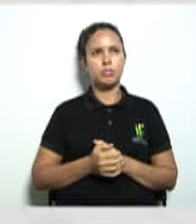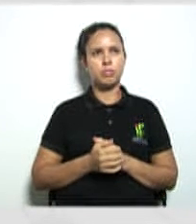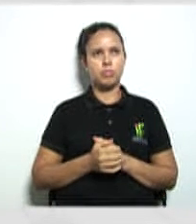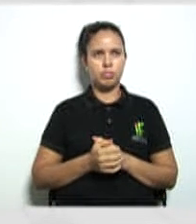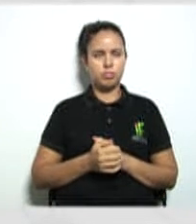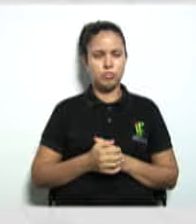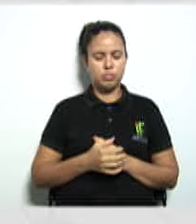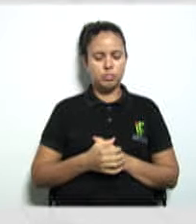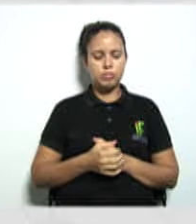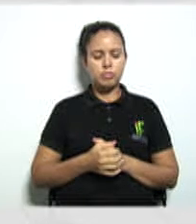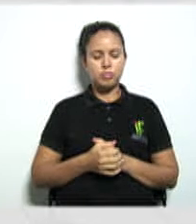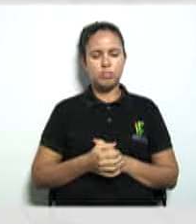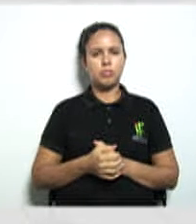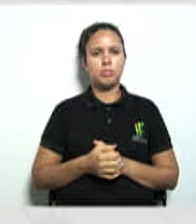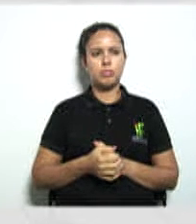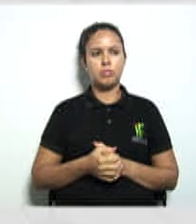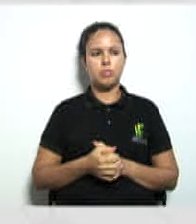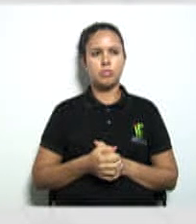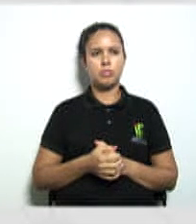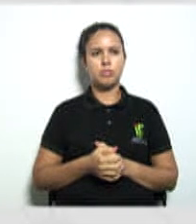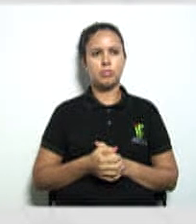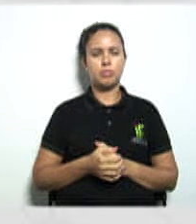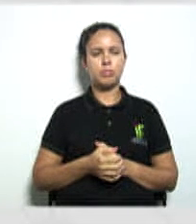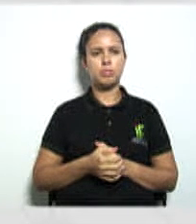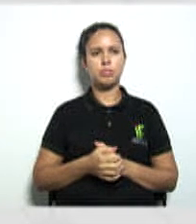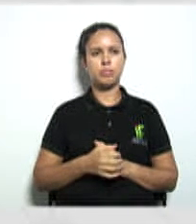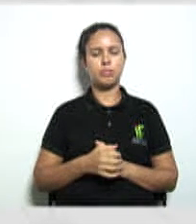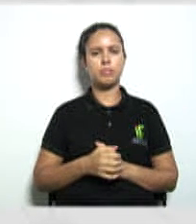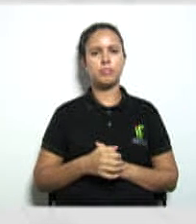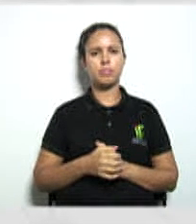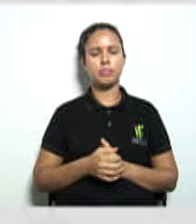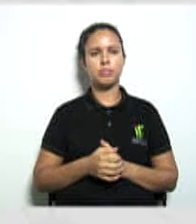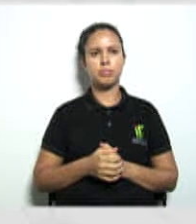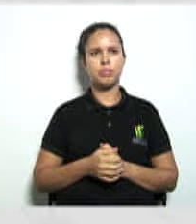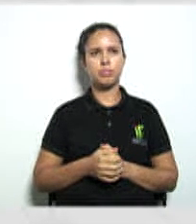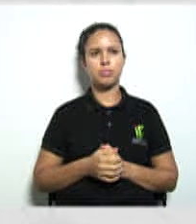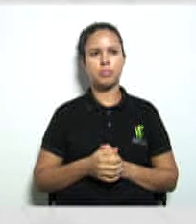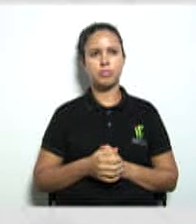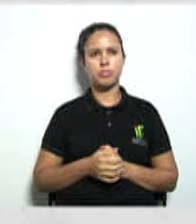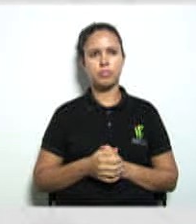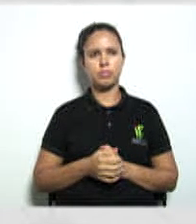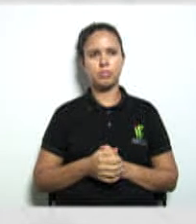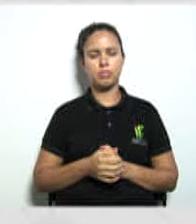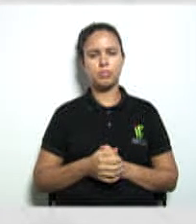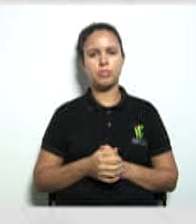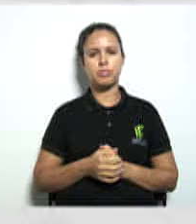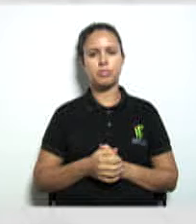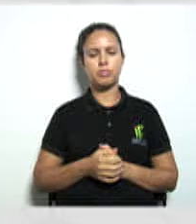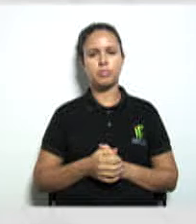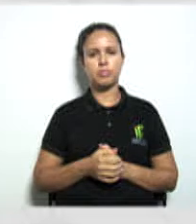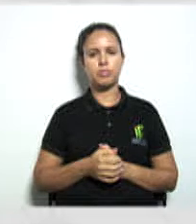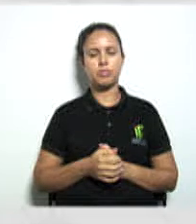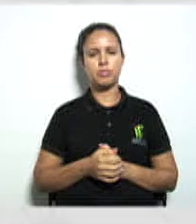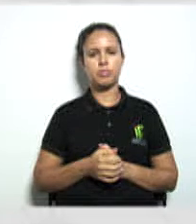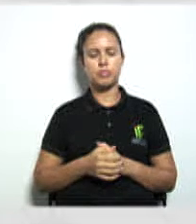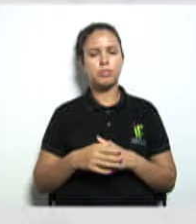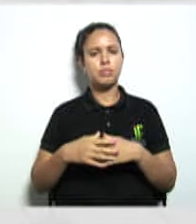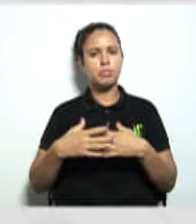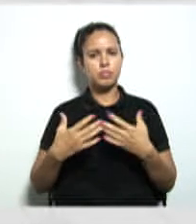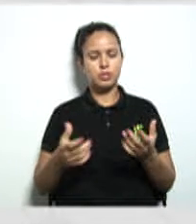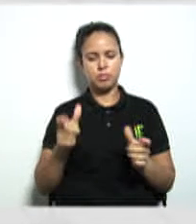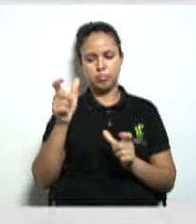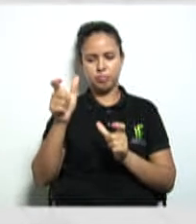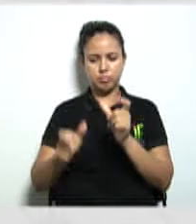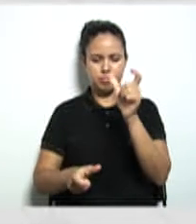E vamos para a questão número 2. Olha só, diz o seguinte: os membros